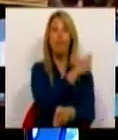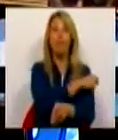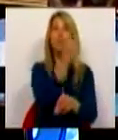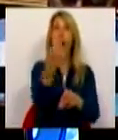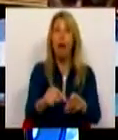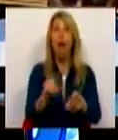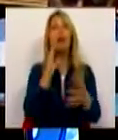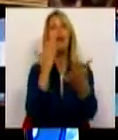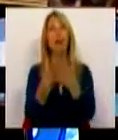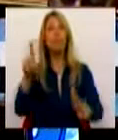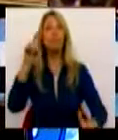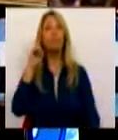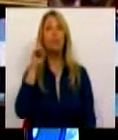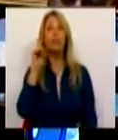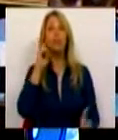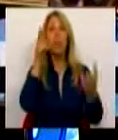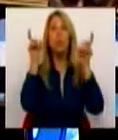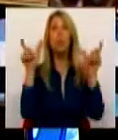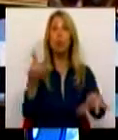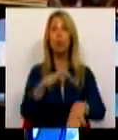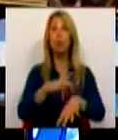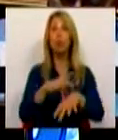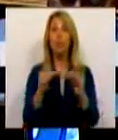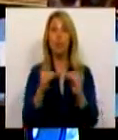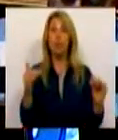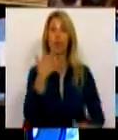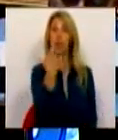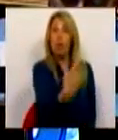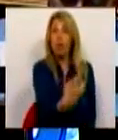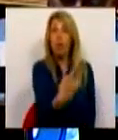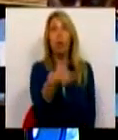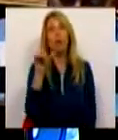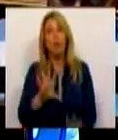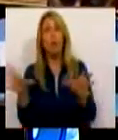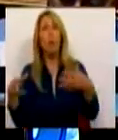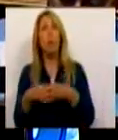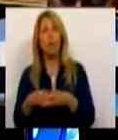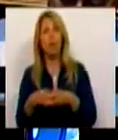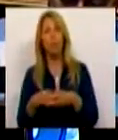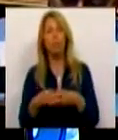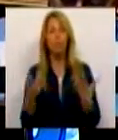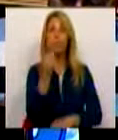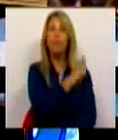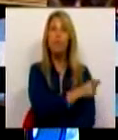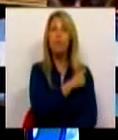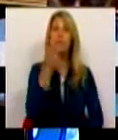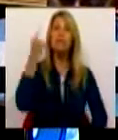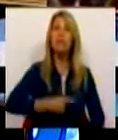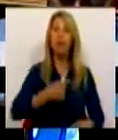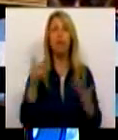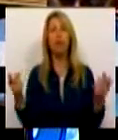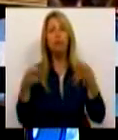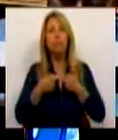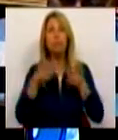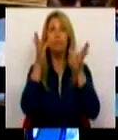decisiva para a proteção e controle de doenças, quer a nível individual, quer coletiva. As vacinas devem merecer uma adequação